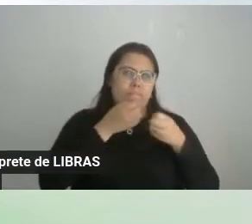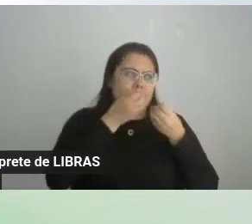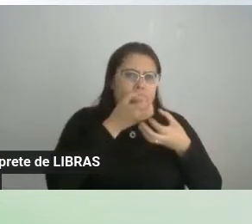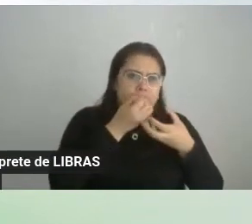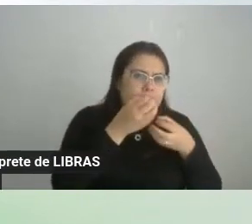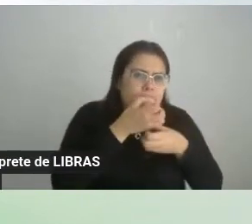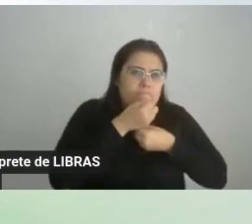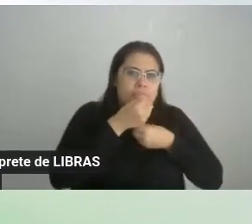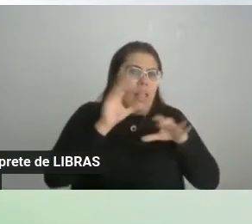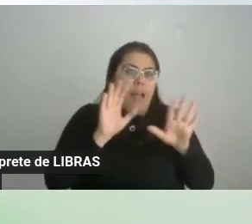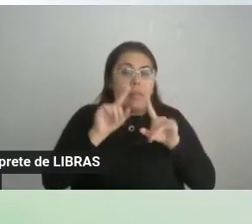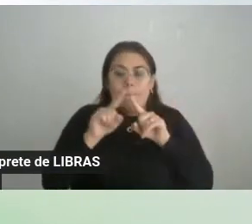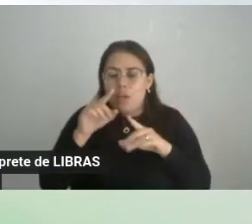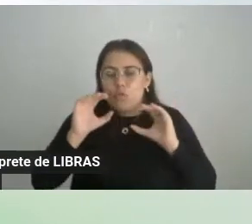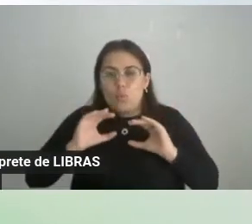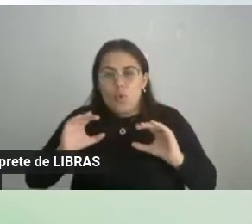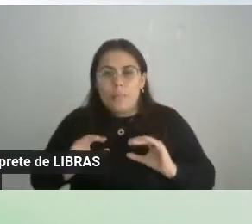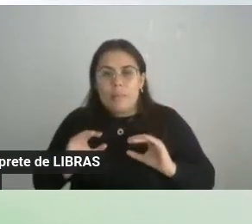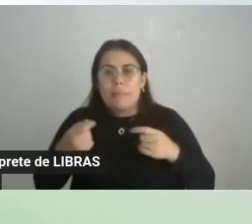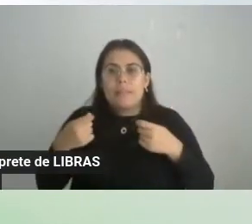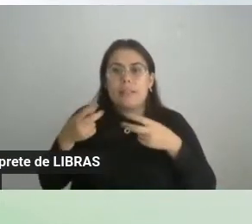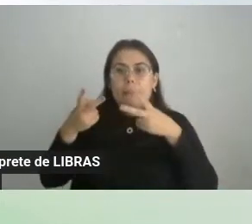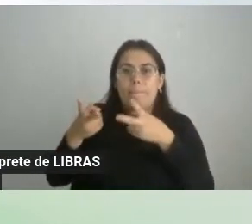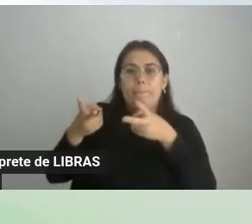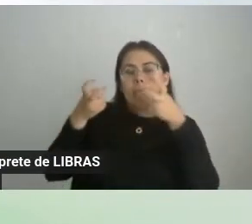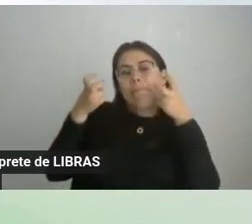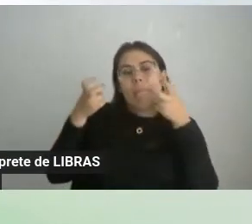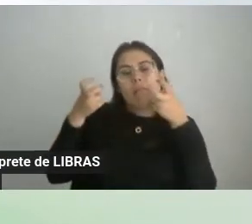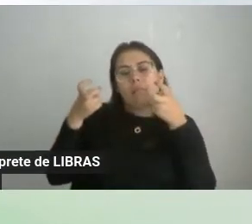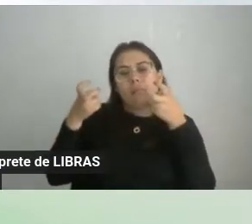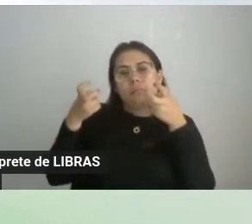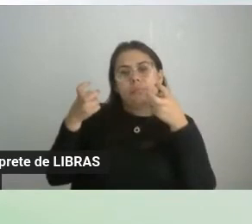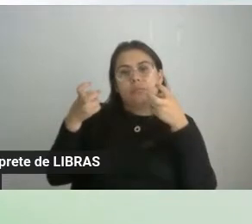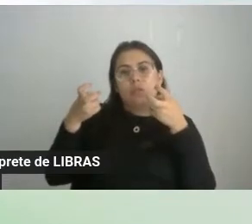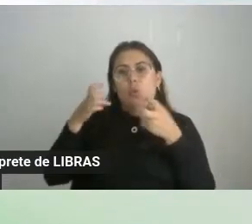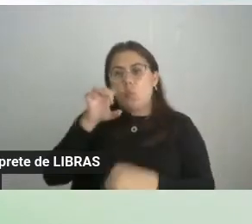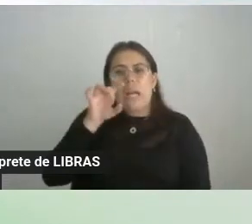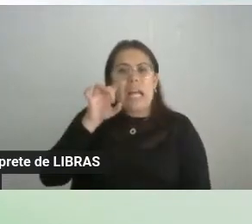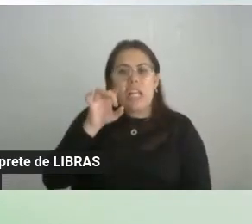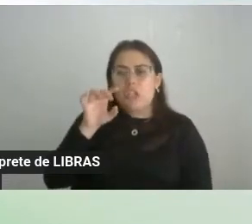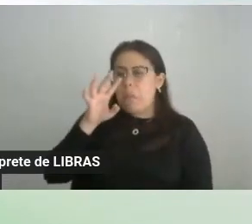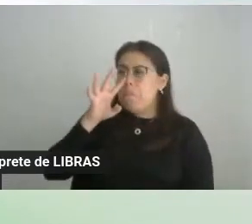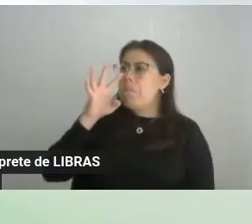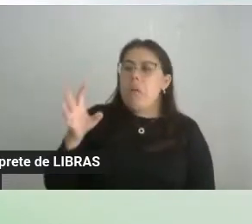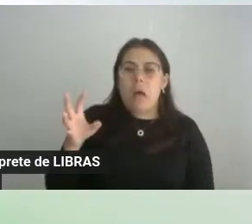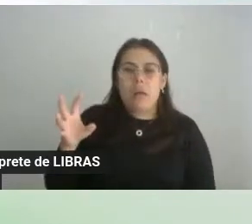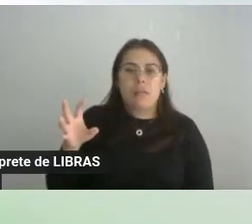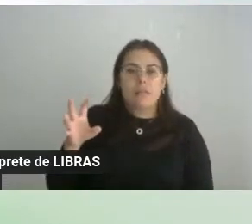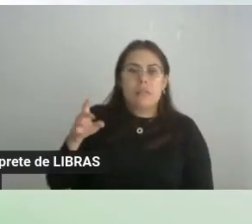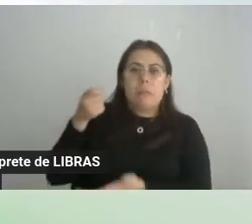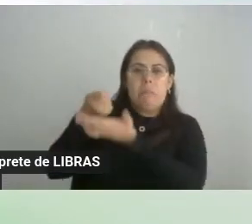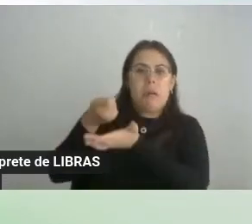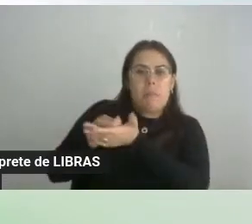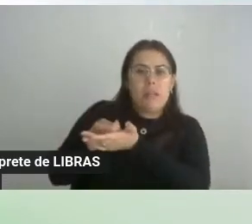esse olhar, como a doutora Juliana falou, sem ser um olhar para julgar, ou para dar bronca, ou para, nossa, eu vou pôr seu pai